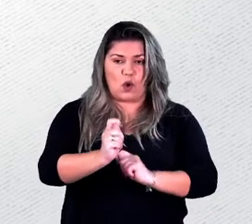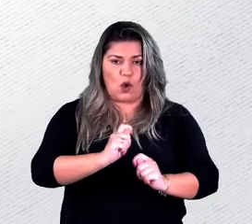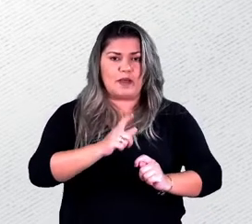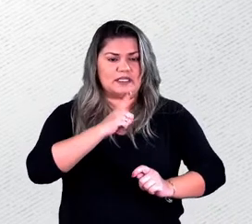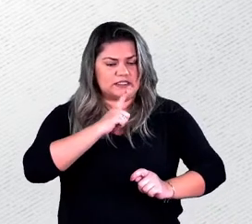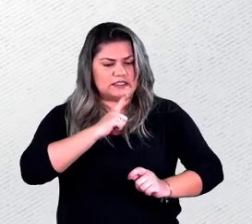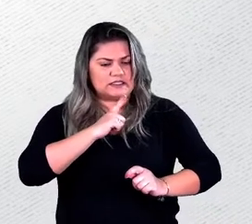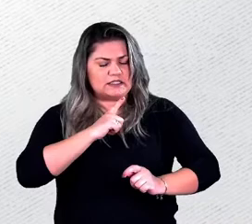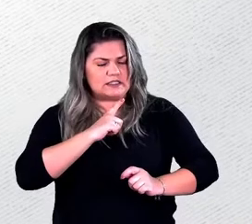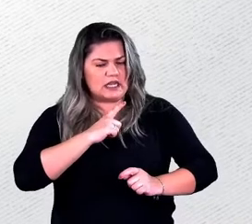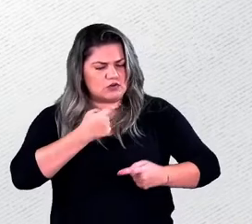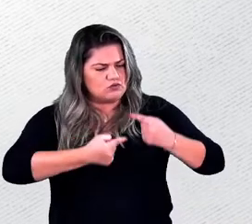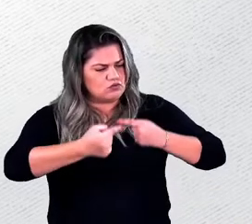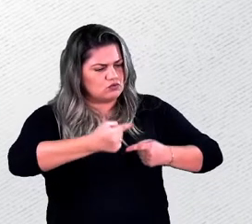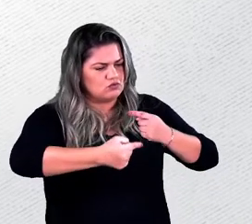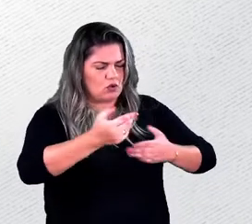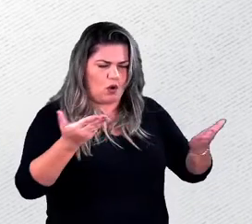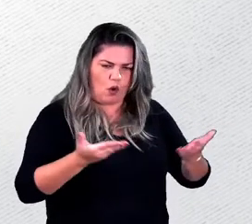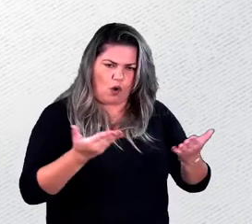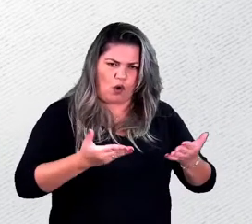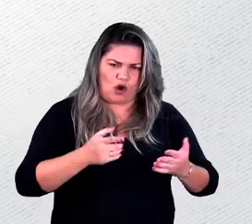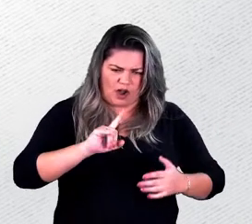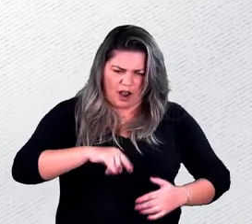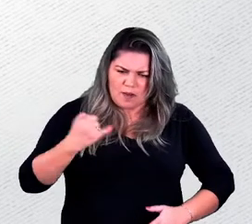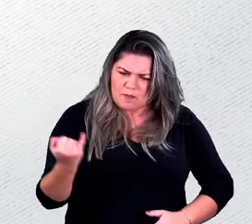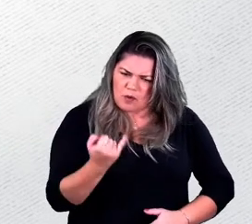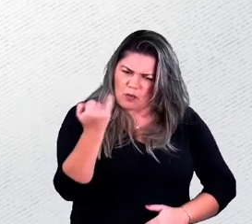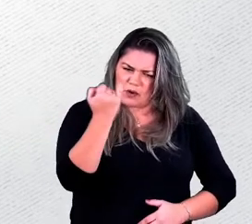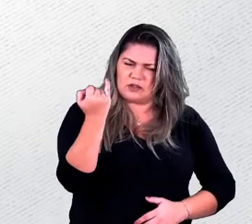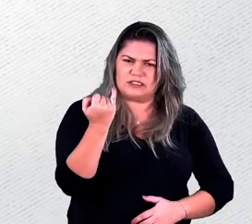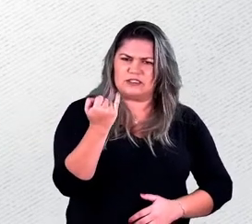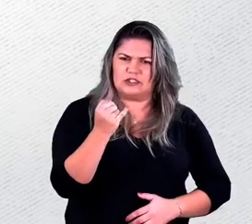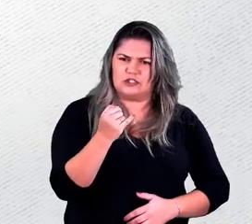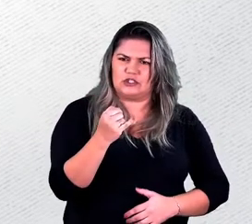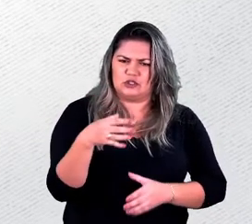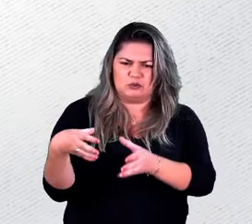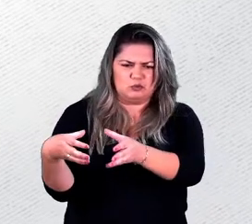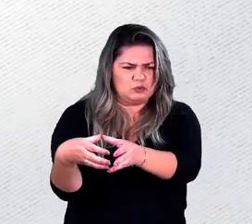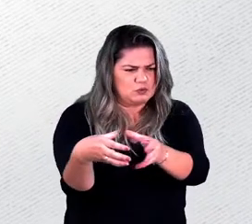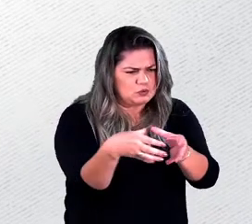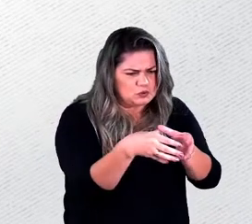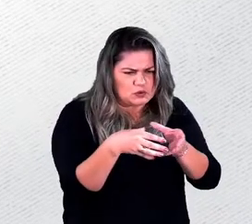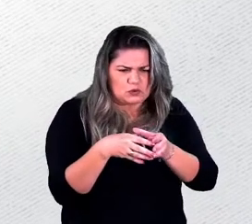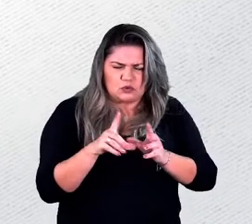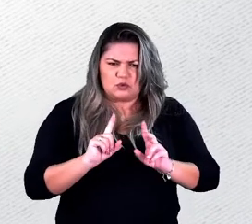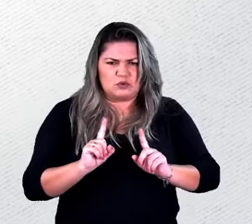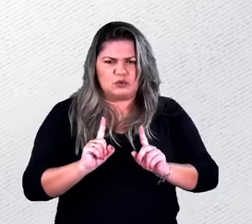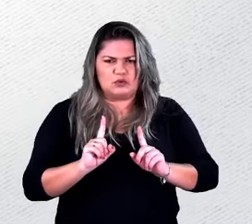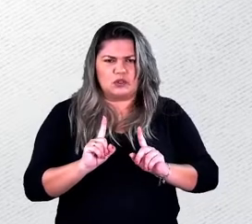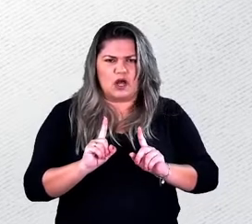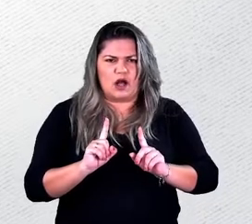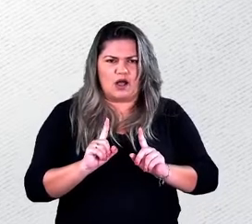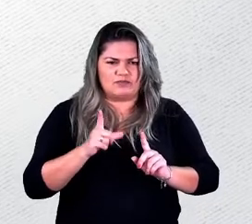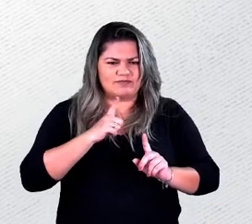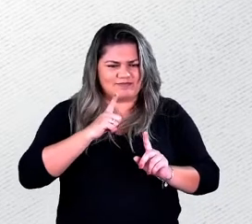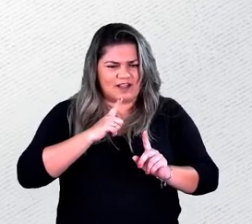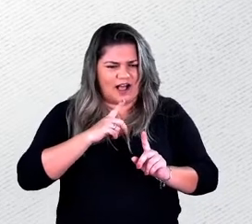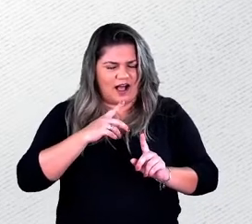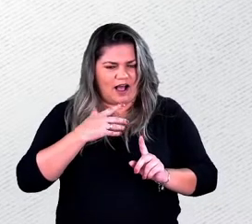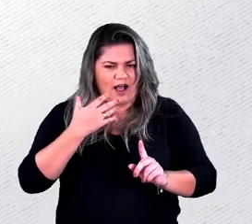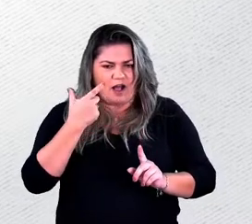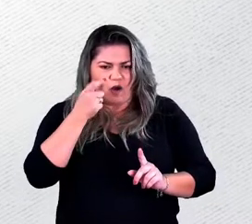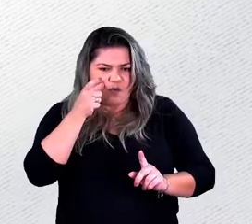possui grande relevância não apenas para as partes envolvidas e o interesse social decorrente do